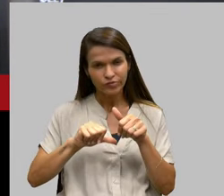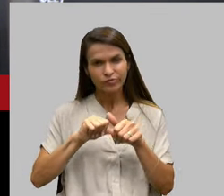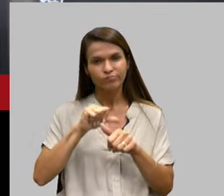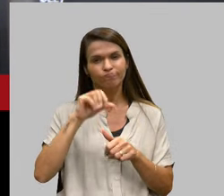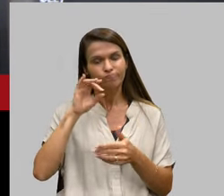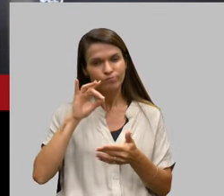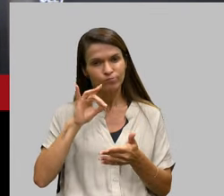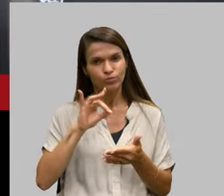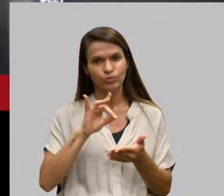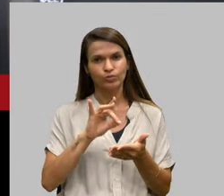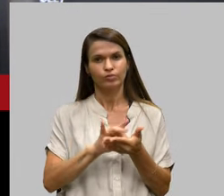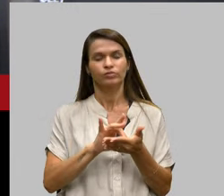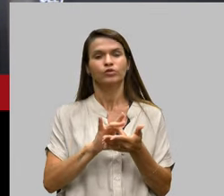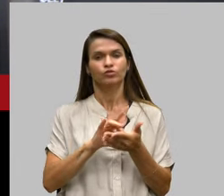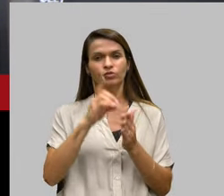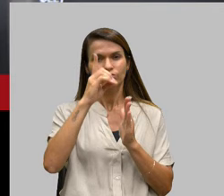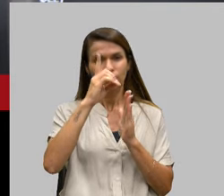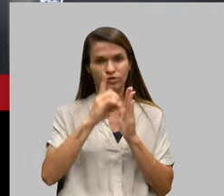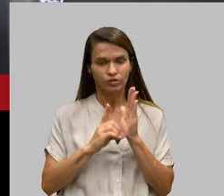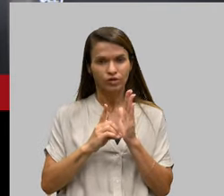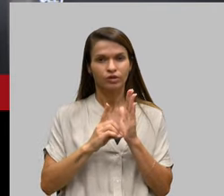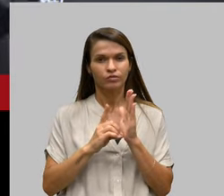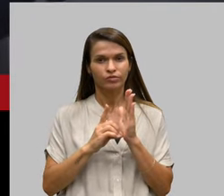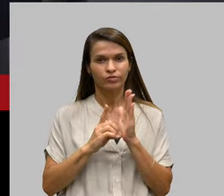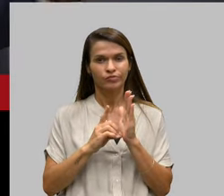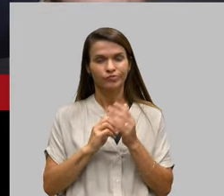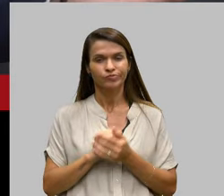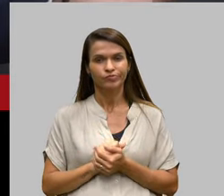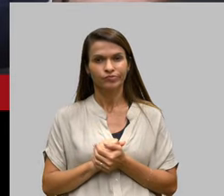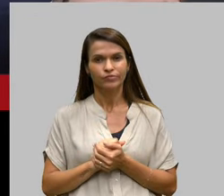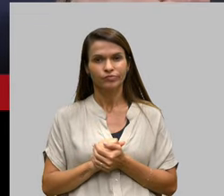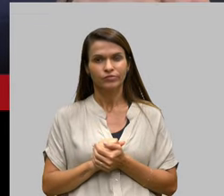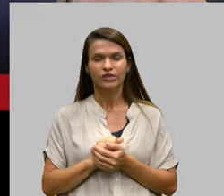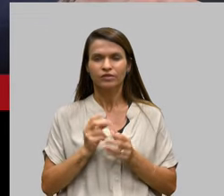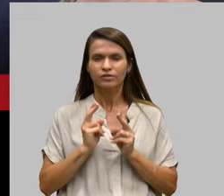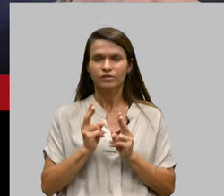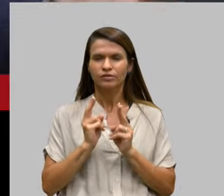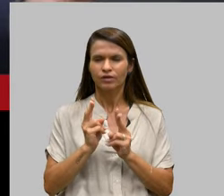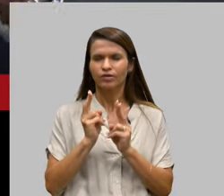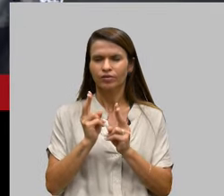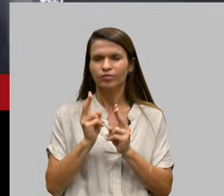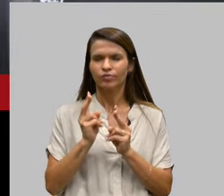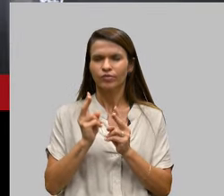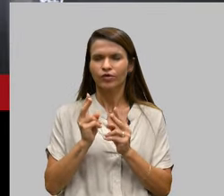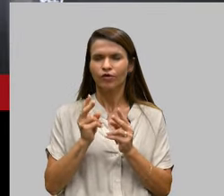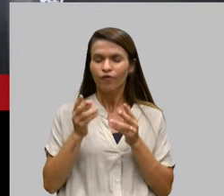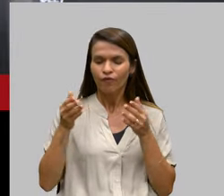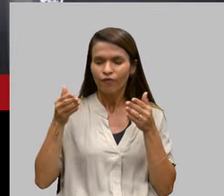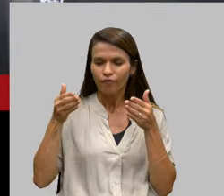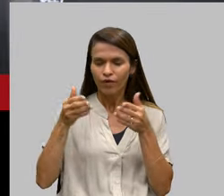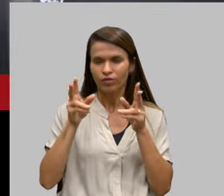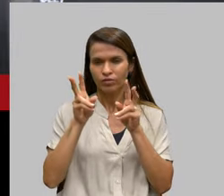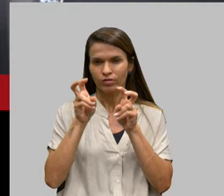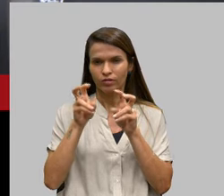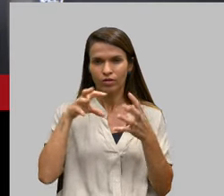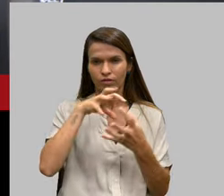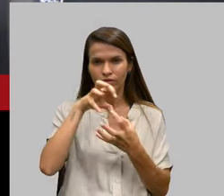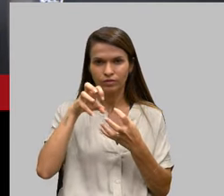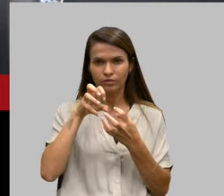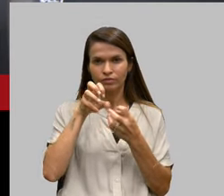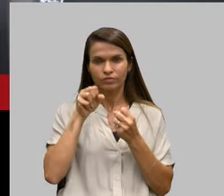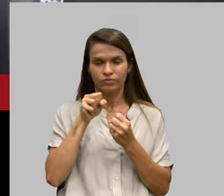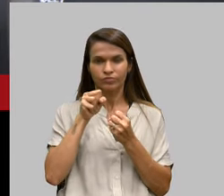efetivas nos direitos propriamente ditos sempre com o fundamento da sustentabilidade eh e nesse cenário